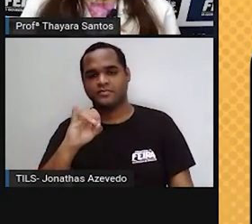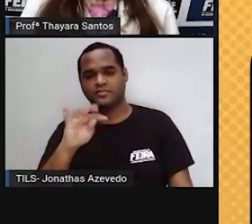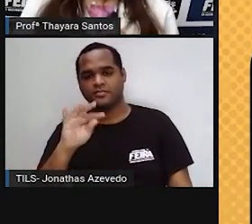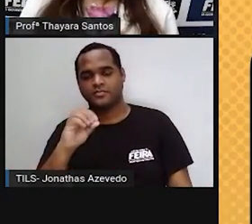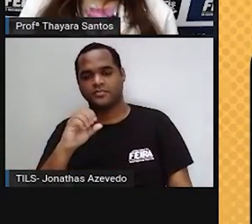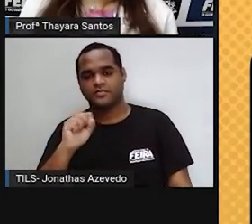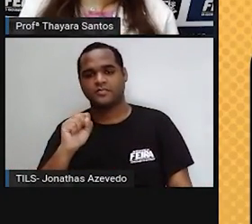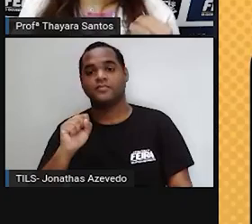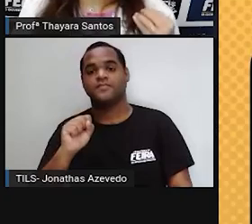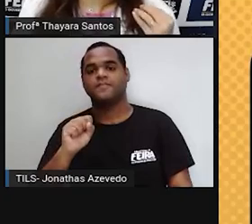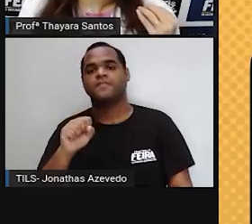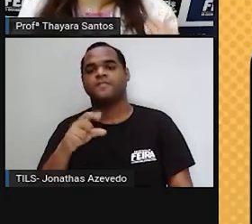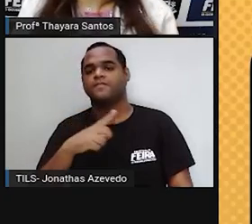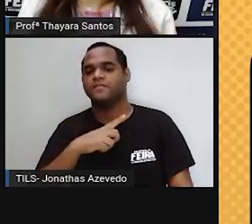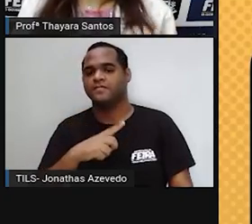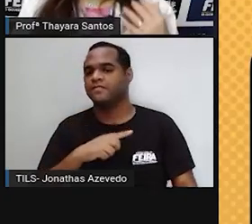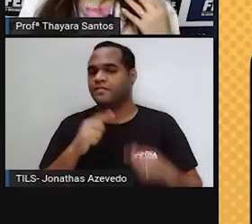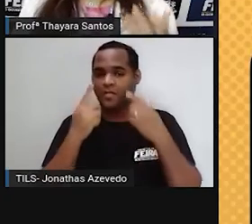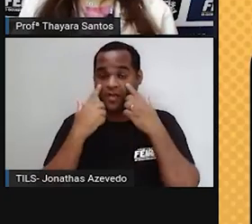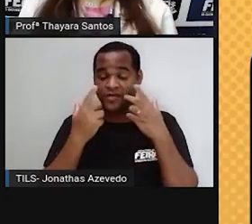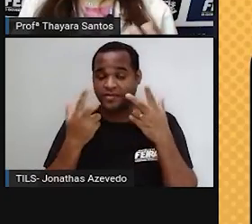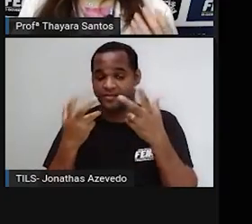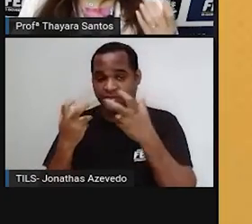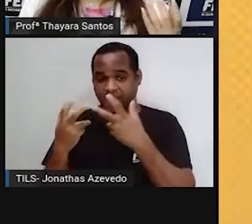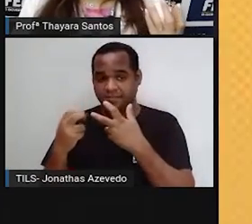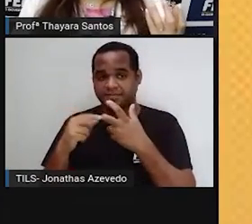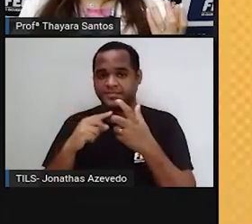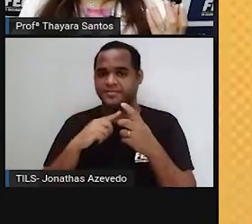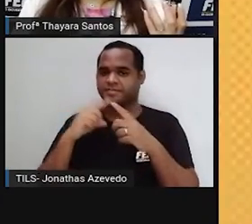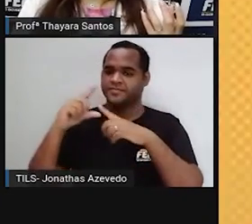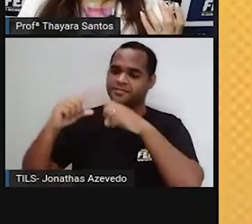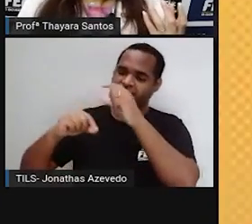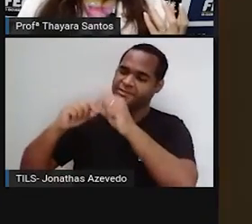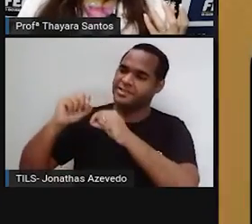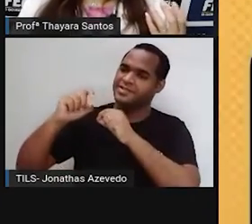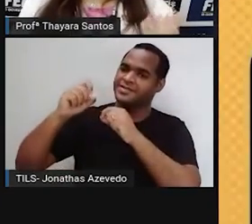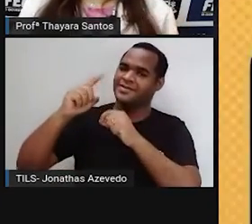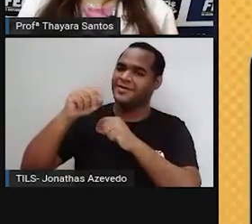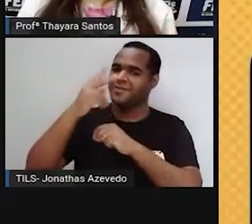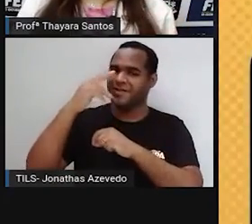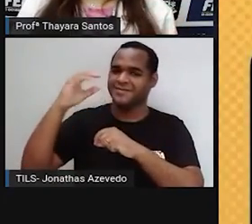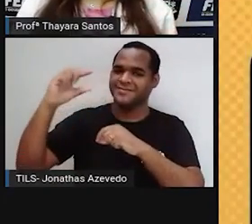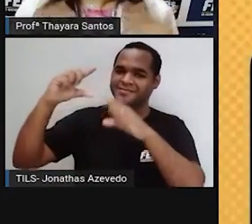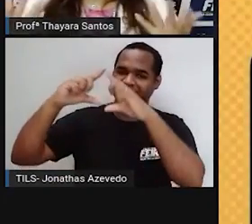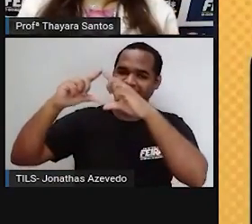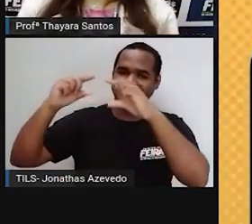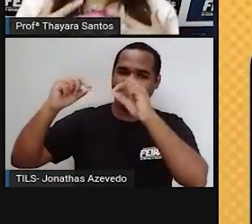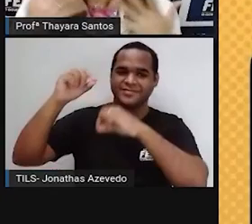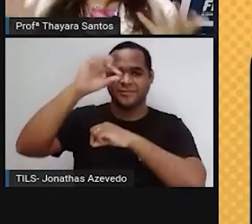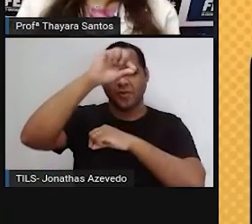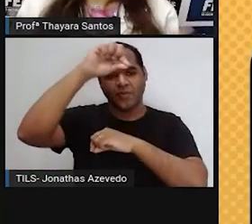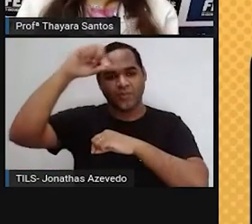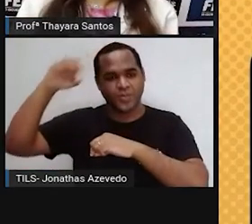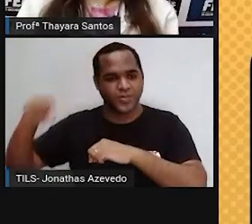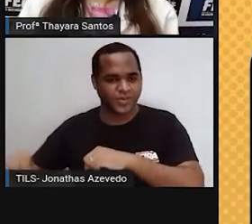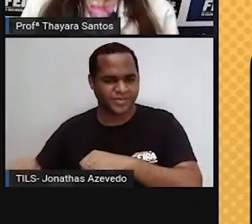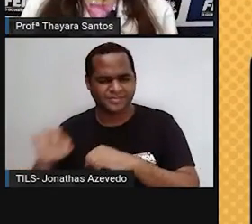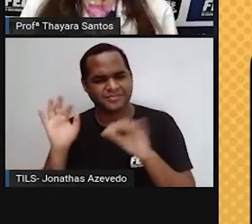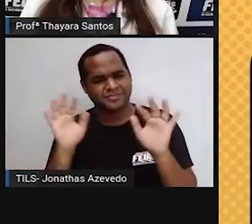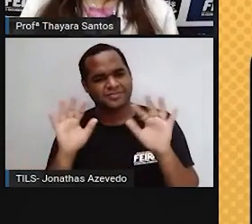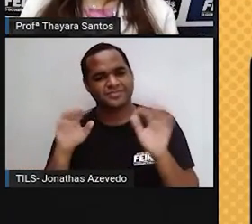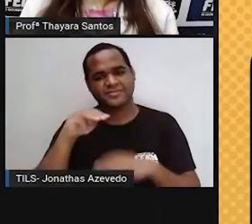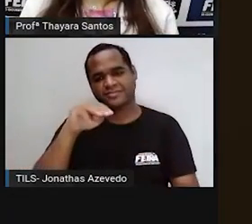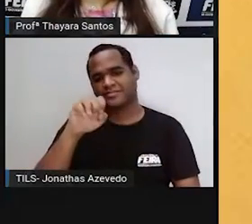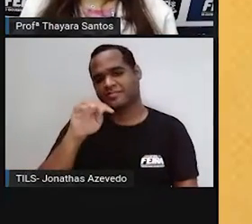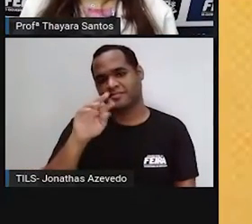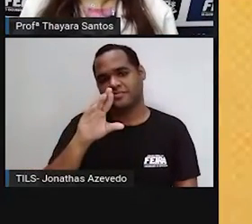Então, aquilo que a gente vê e chama de estrela cadente, na verdade, é um meteoro que está passando por